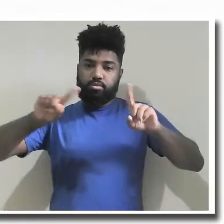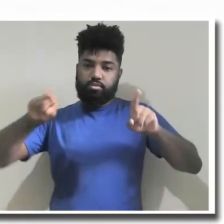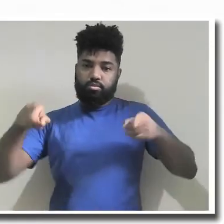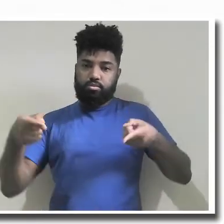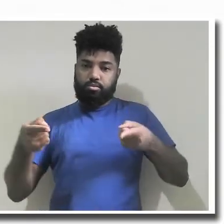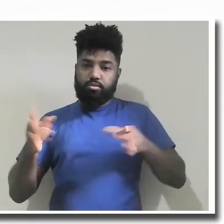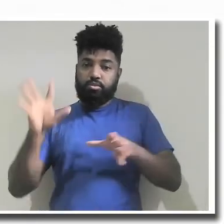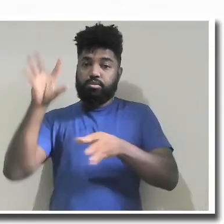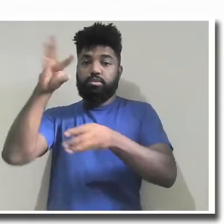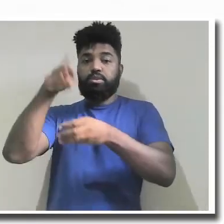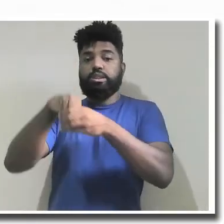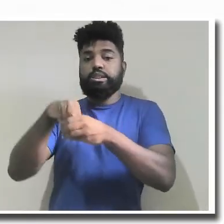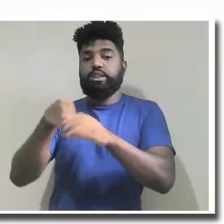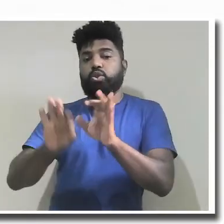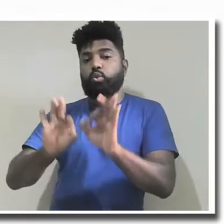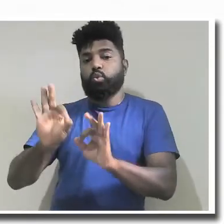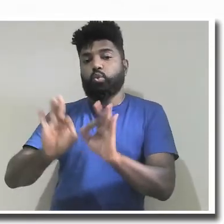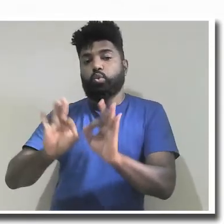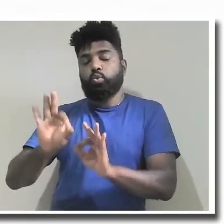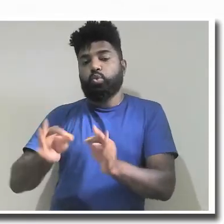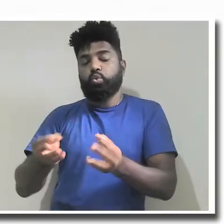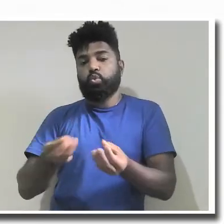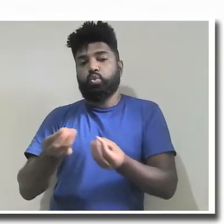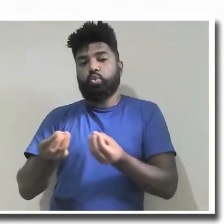dos parênteses, então